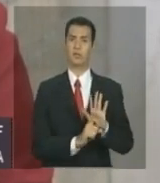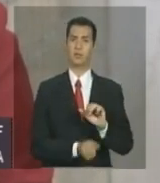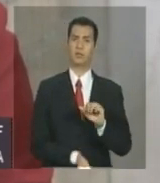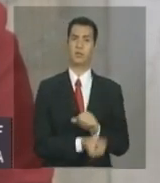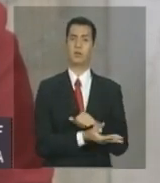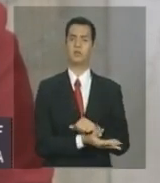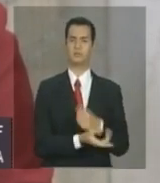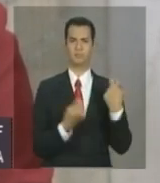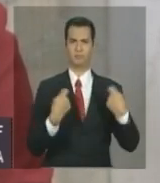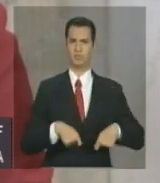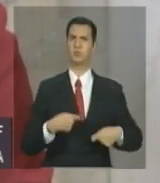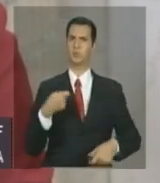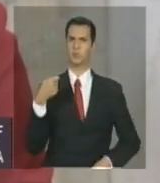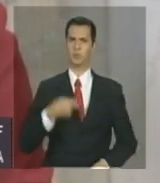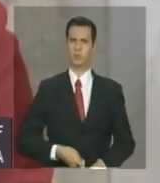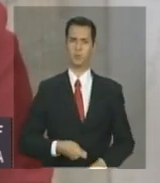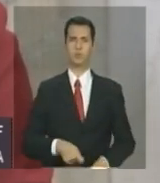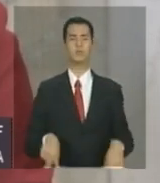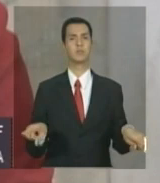e, ao mesmo tempo,